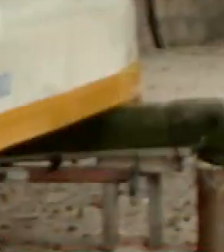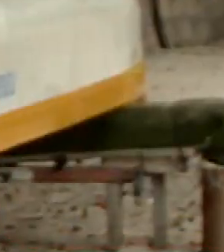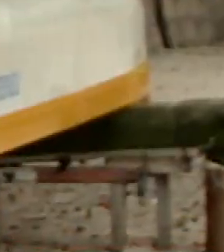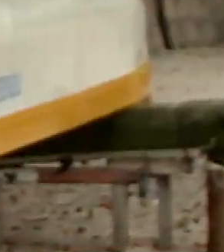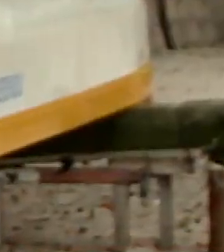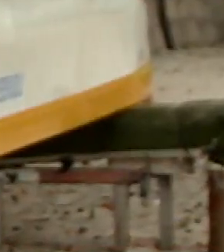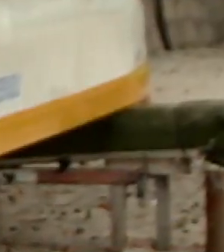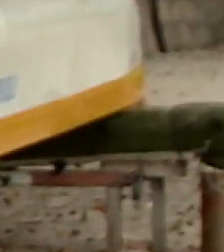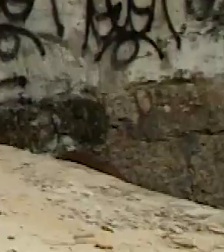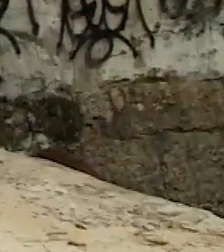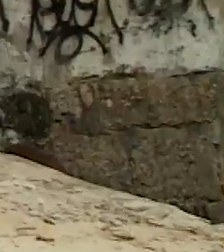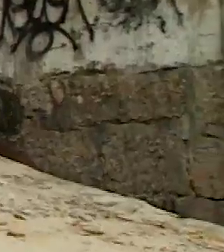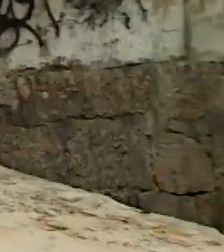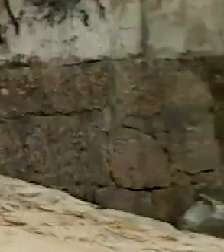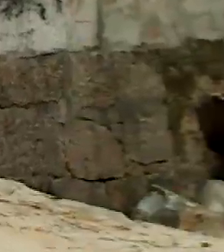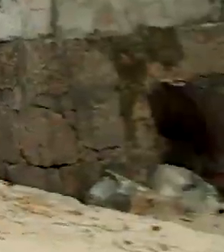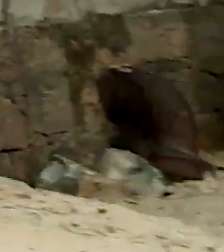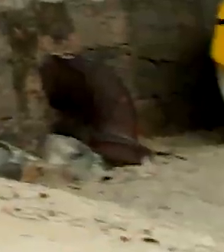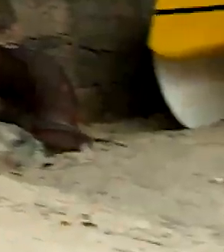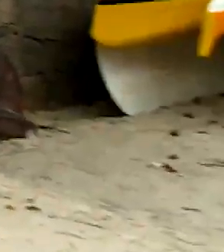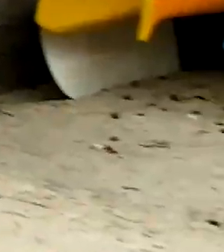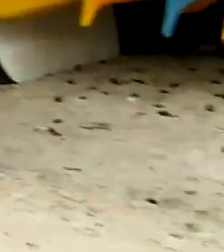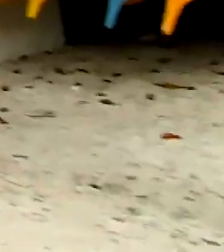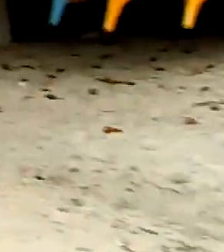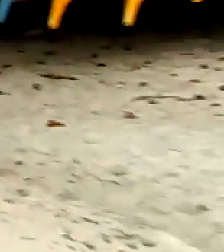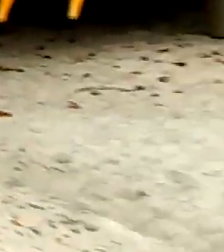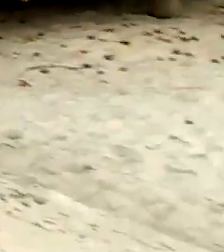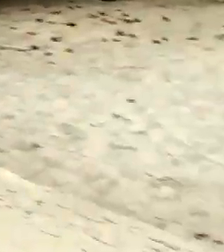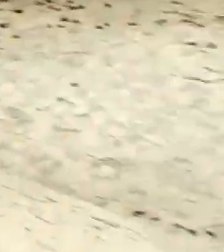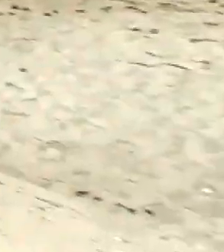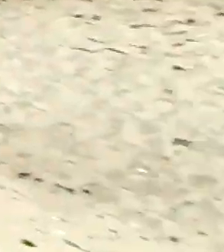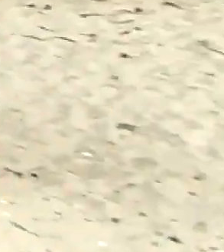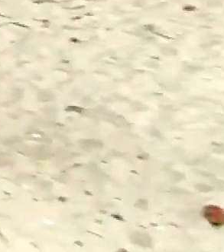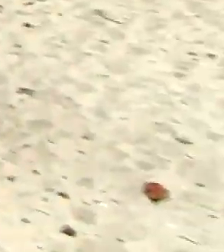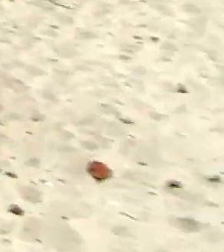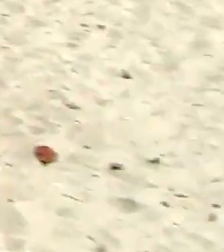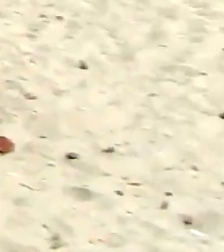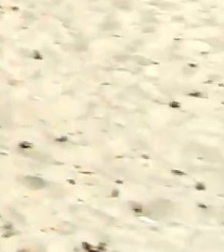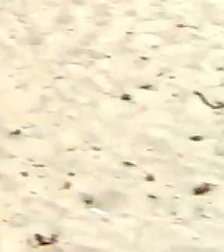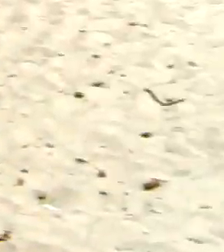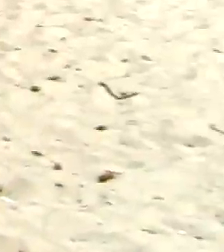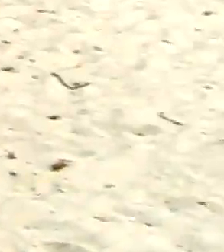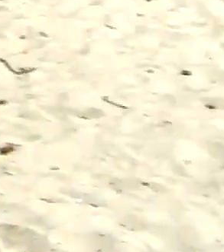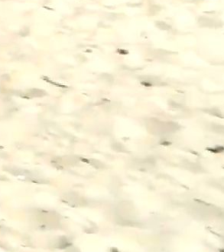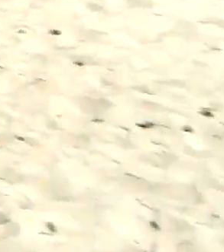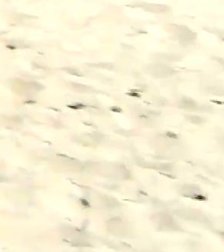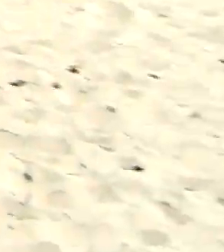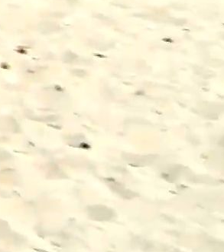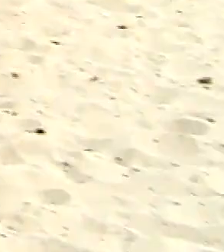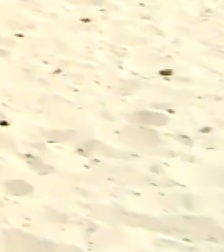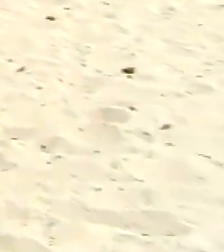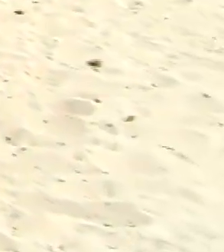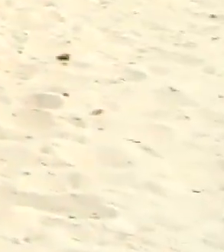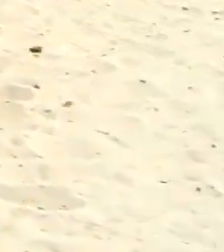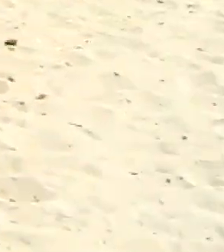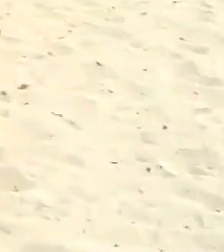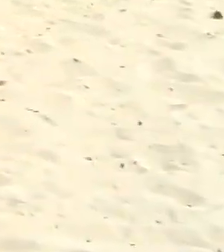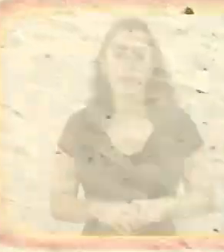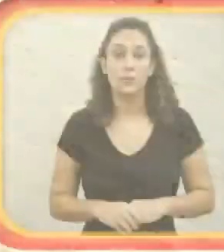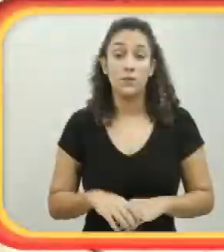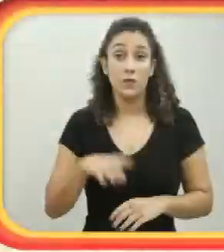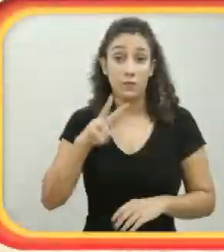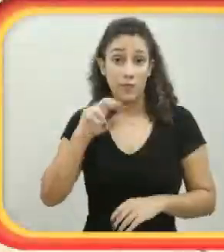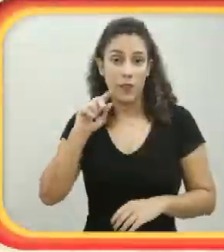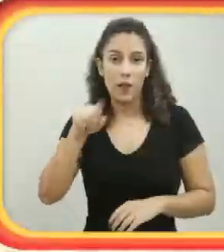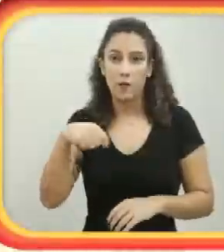do próprio treinador e do atleta. Em uma rampa de concreto, Nicolás segura a base de uma cadeira de rodas e a mulher a parte de trás da cadeira com um homem sentado. Chegam à areia.